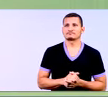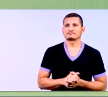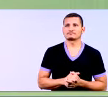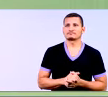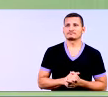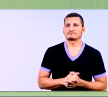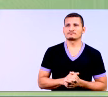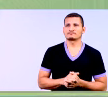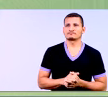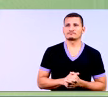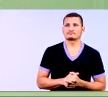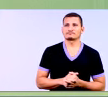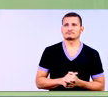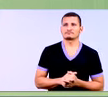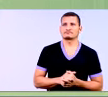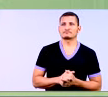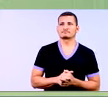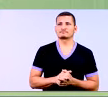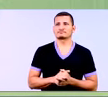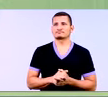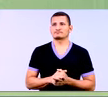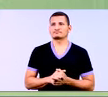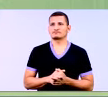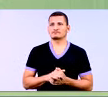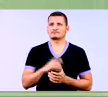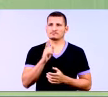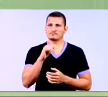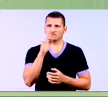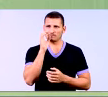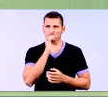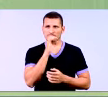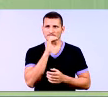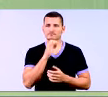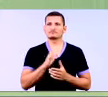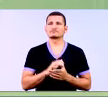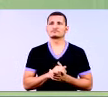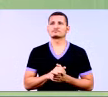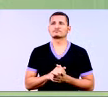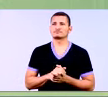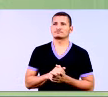3,4 bilhões de ciclos por segundo. Ele é muito rápido.